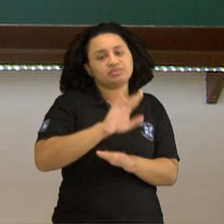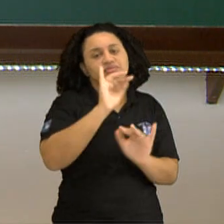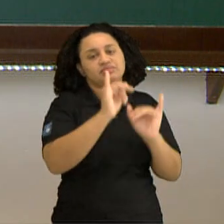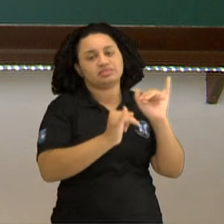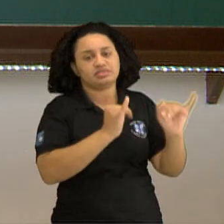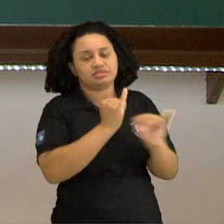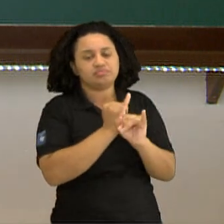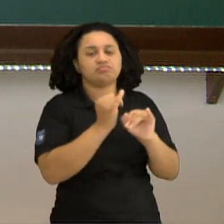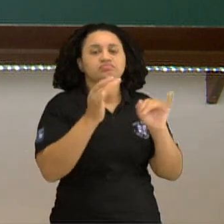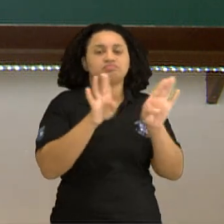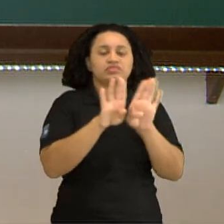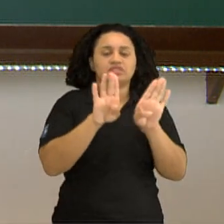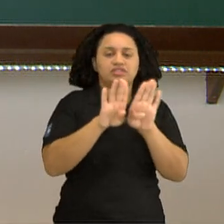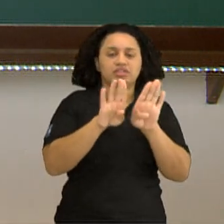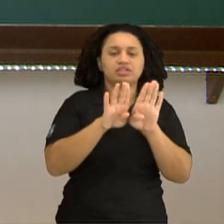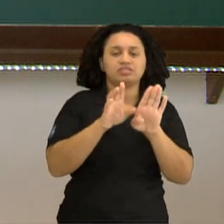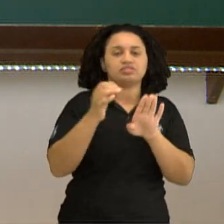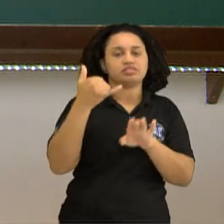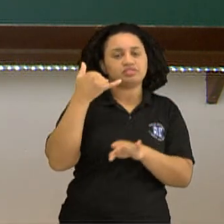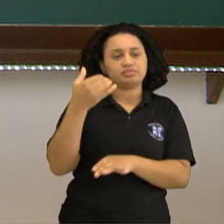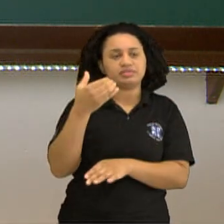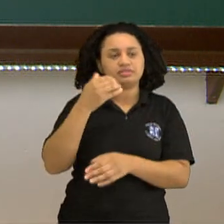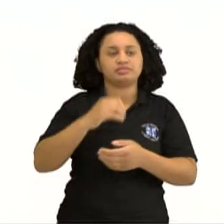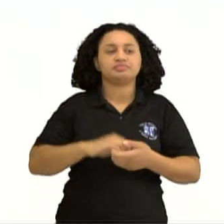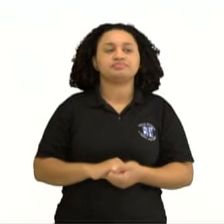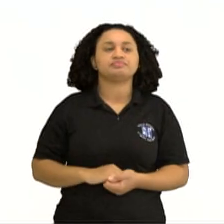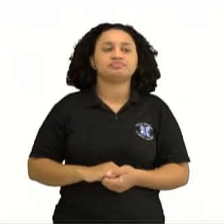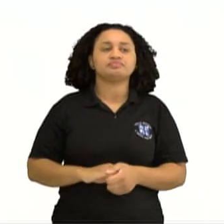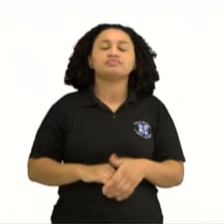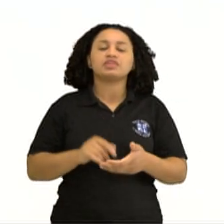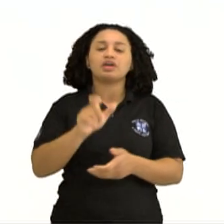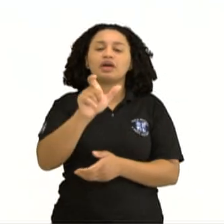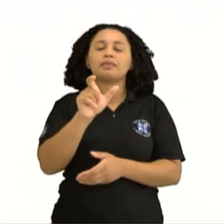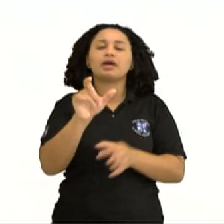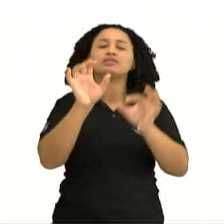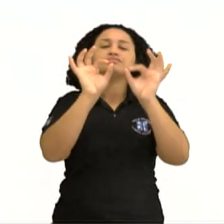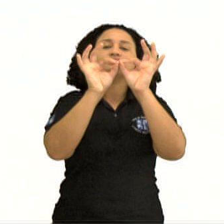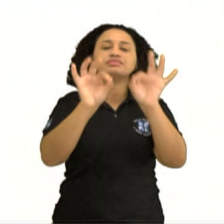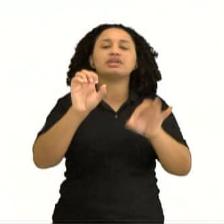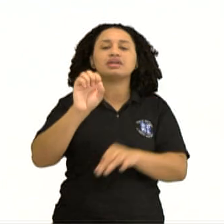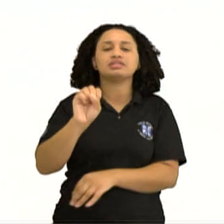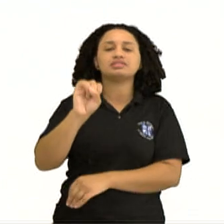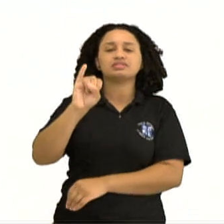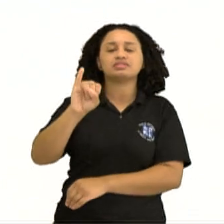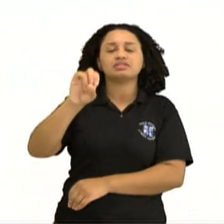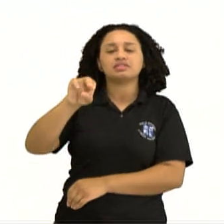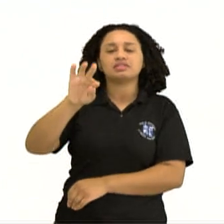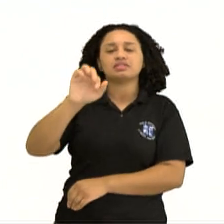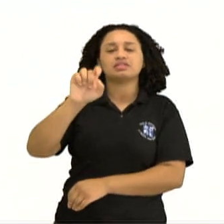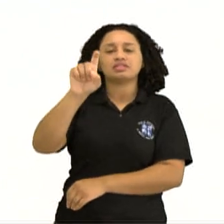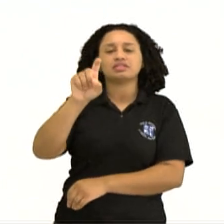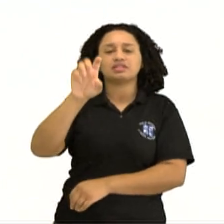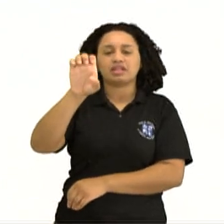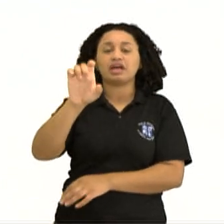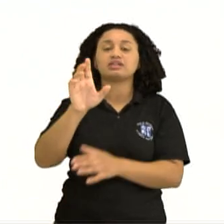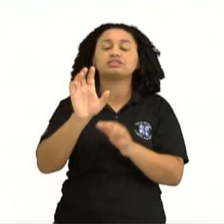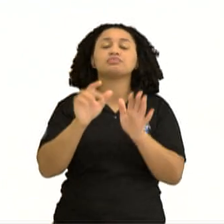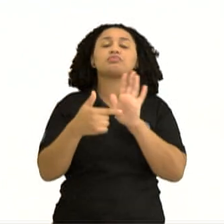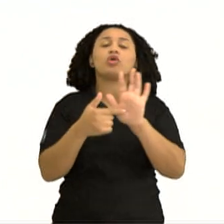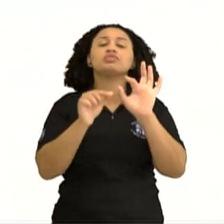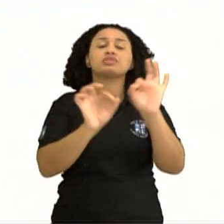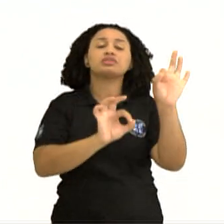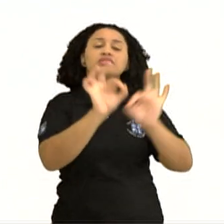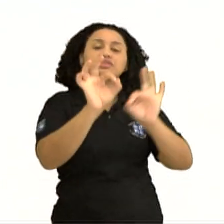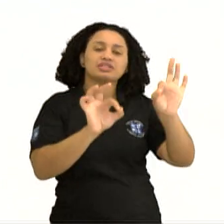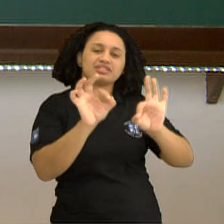a respeito desse sujeito. A palavra sintaxe refere-se à organização, e assim como em um jogo